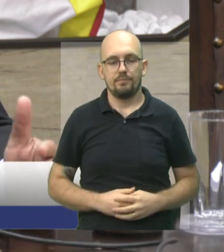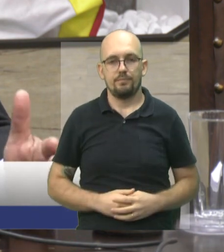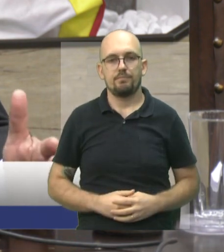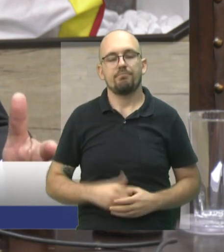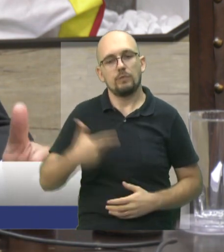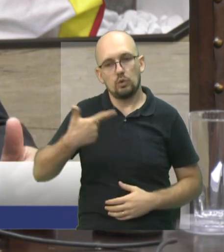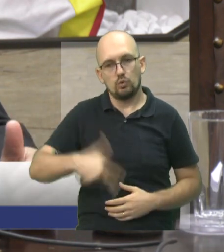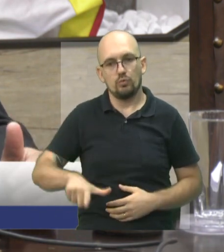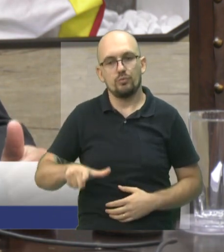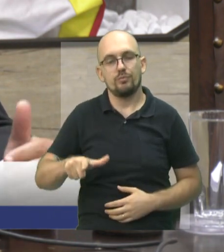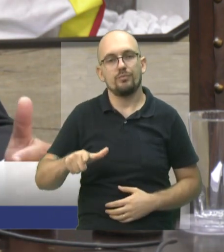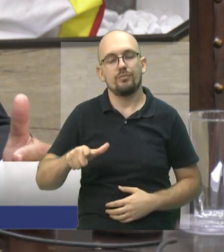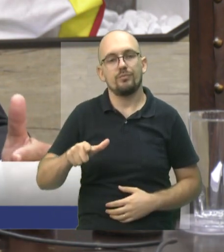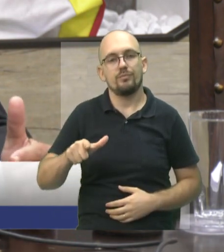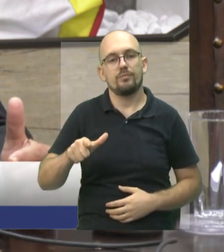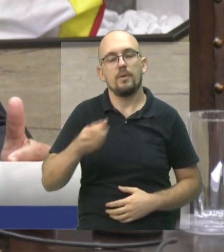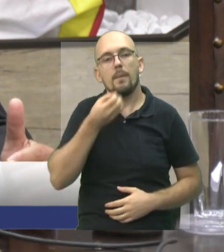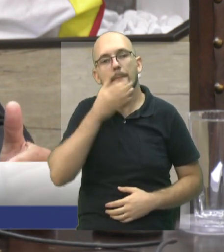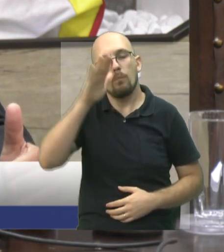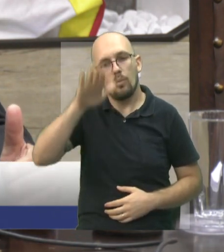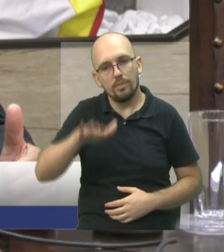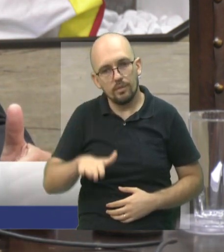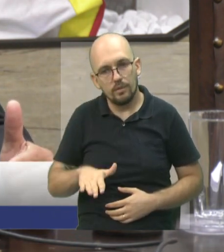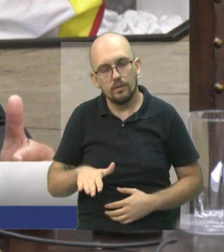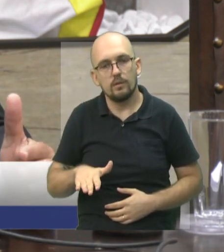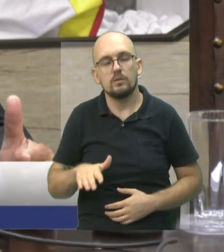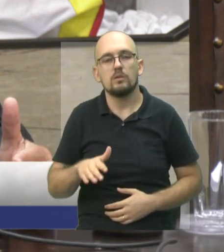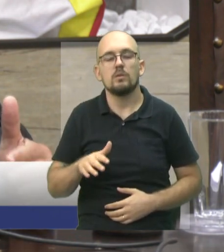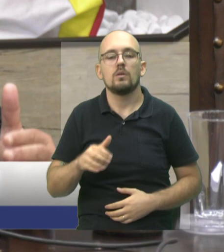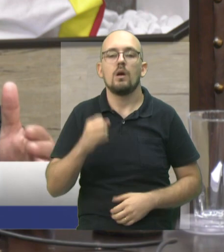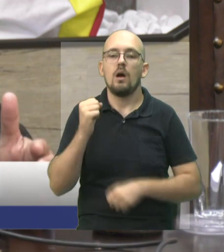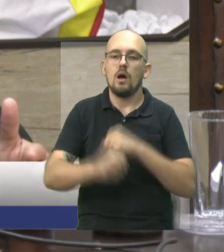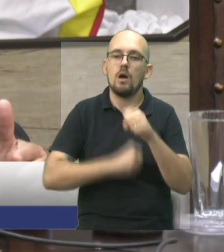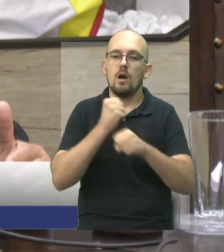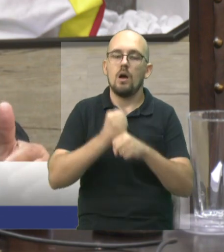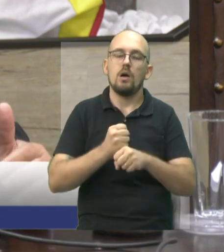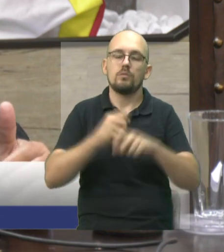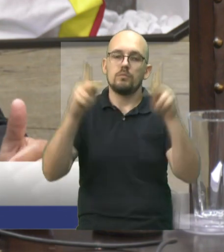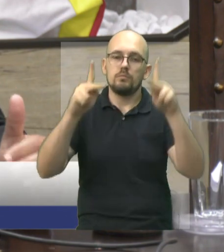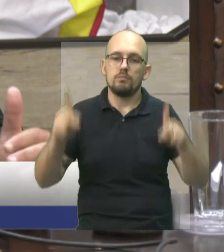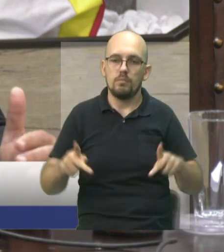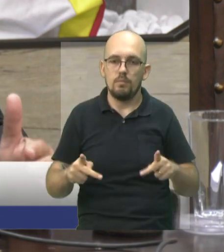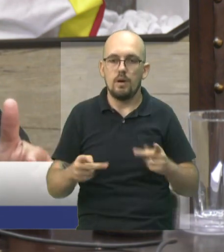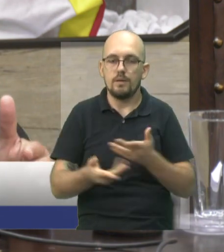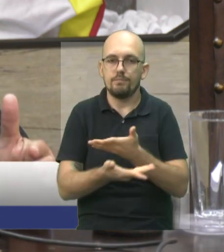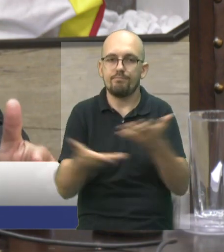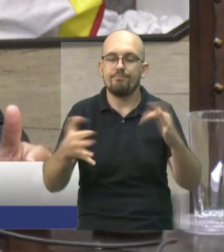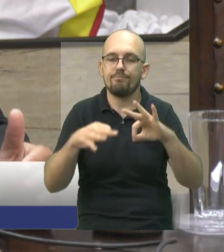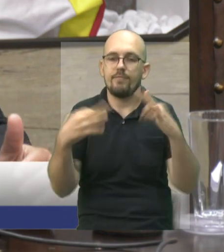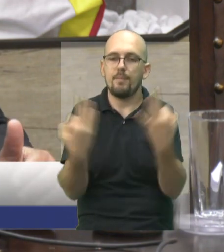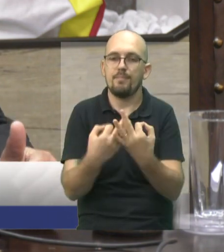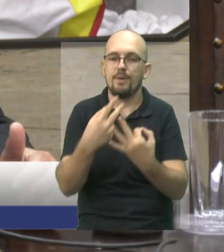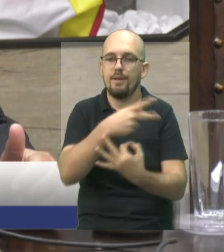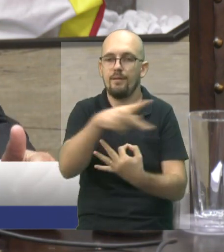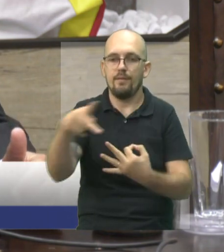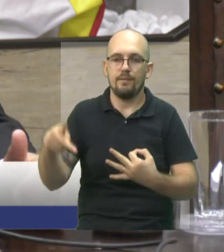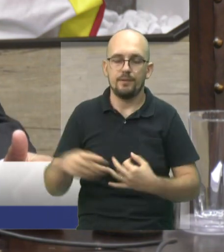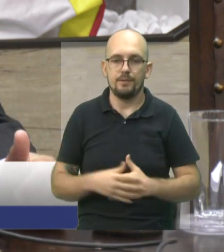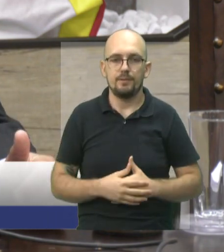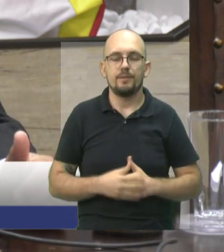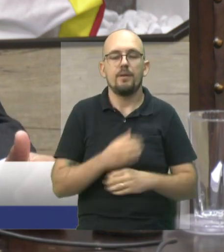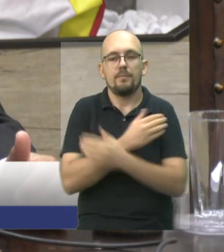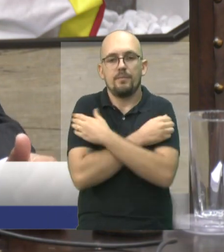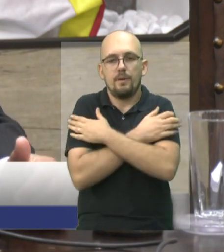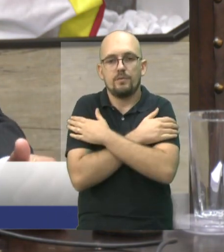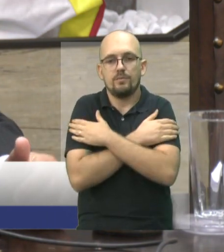uma vez, uma boa tarde e um ano de muita paz na família de todos vocês. Um